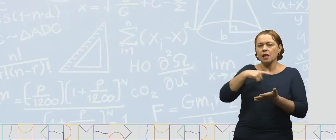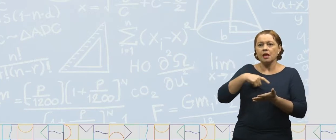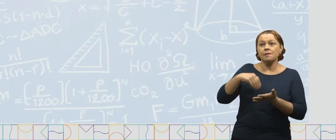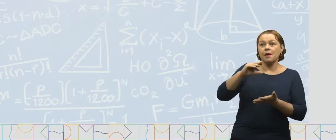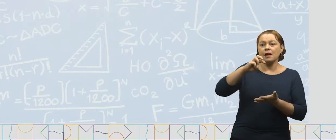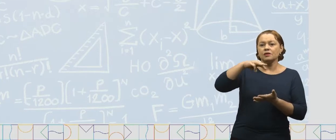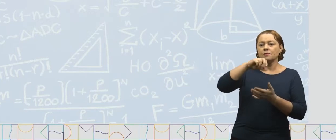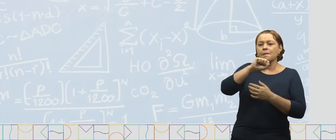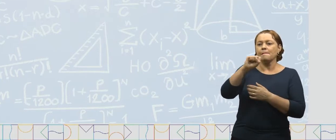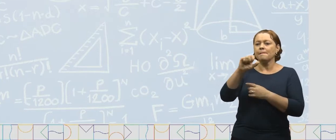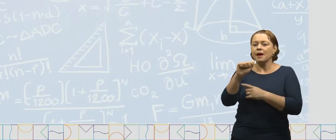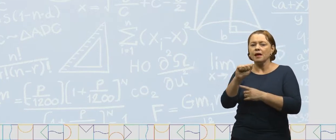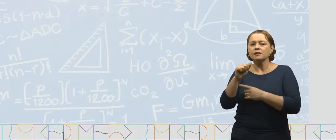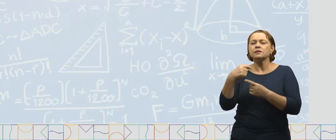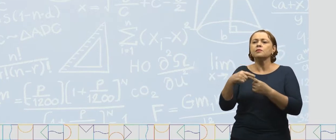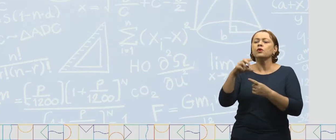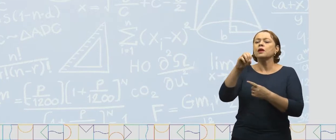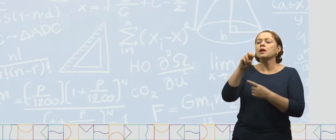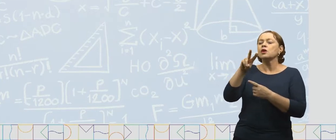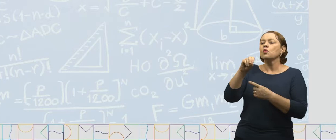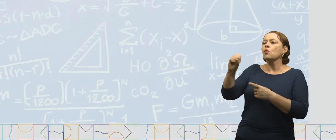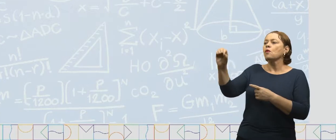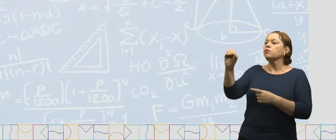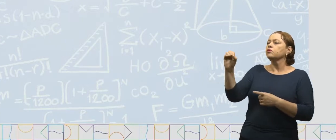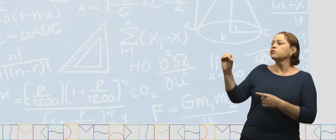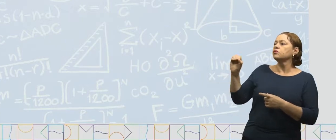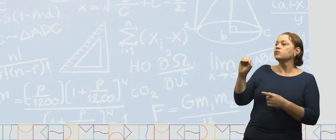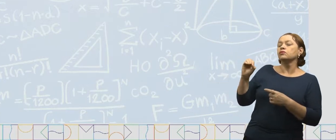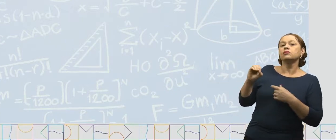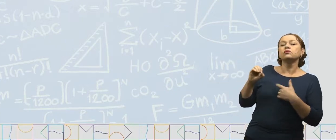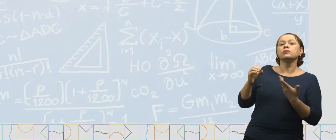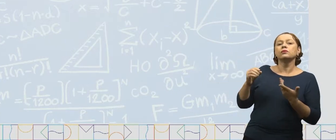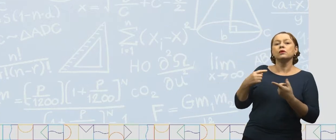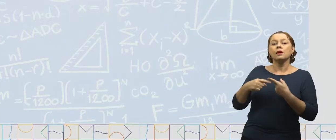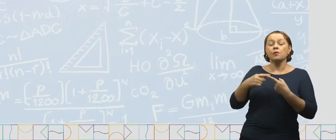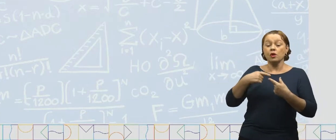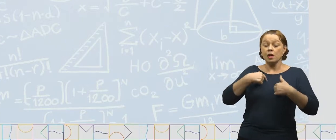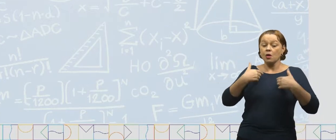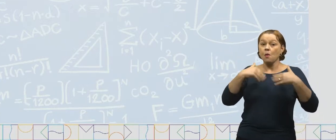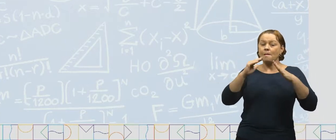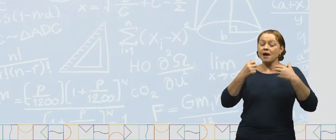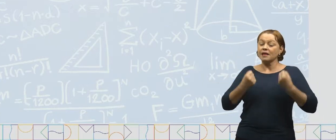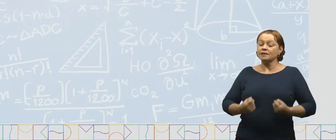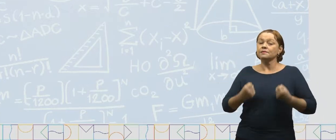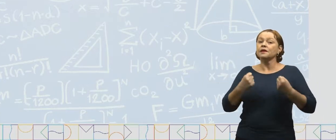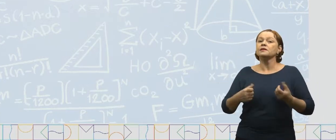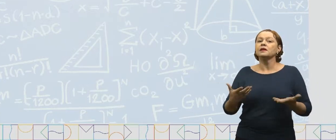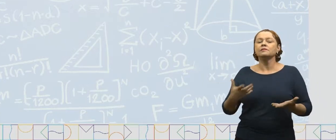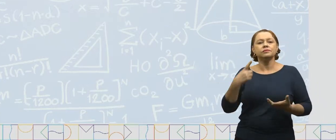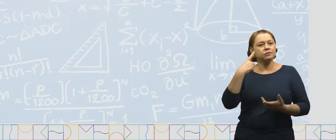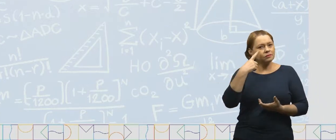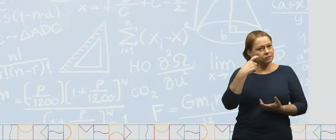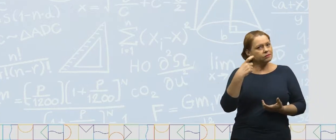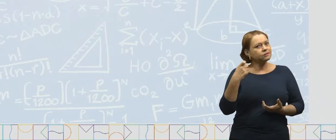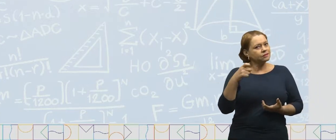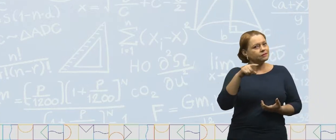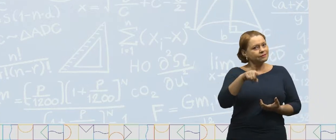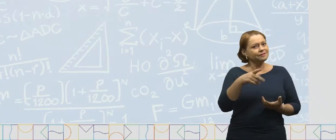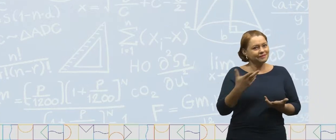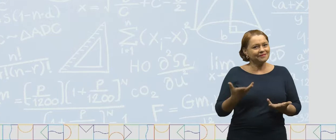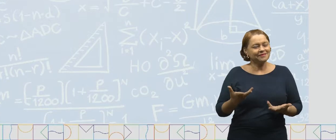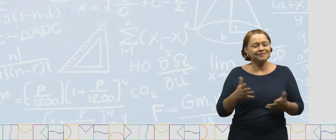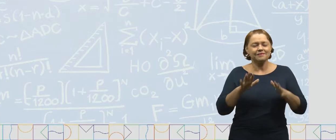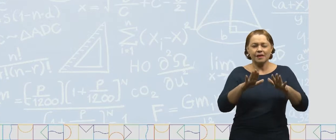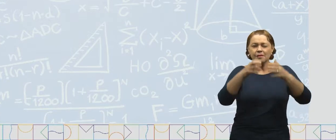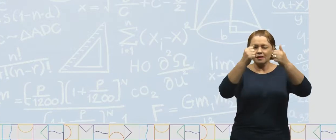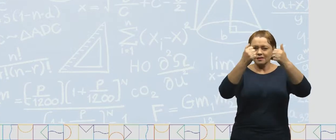outro, por que um ovo não corre atrás de mim, já que eu tenho mais massa que ele? Interessante isso, não acha?